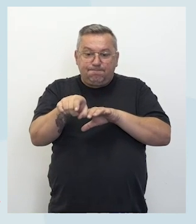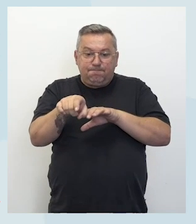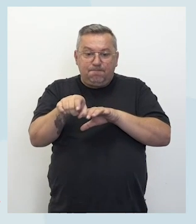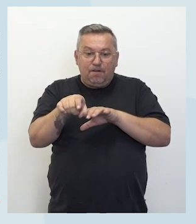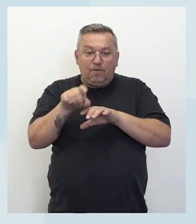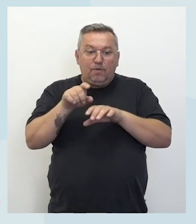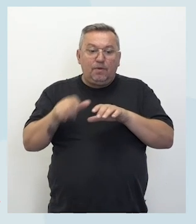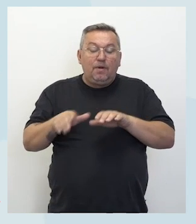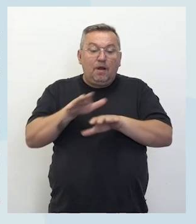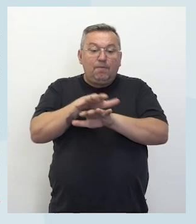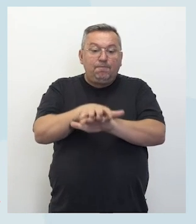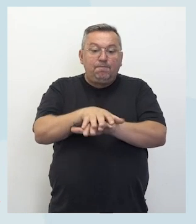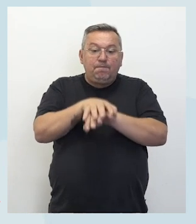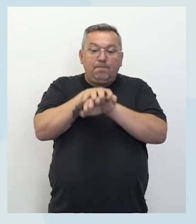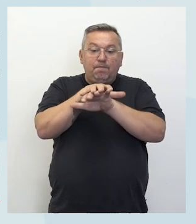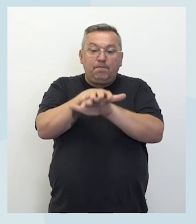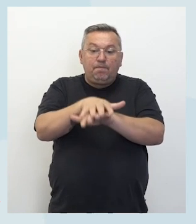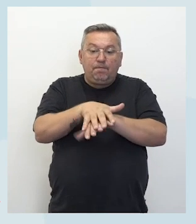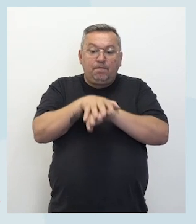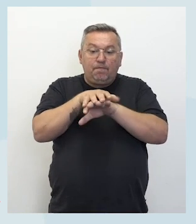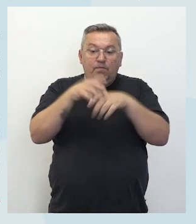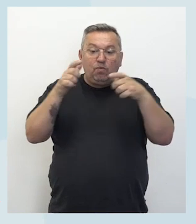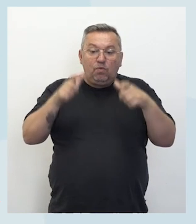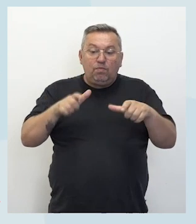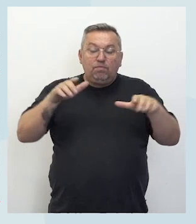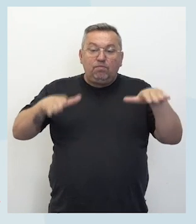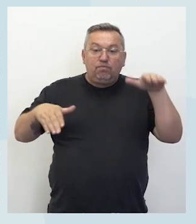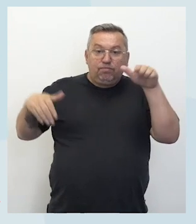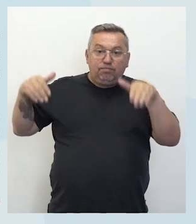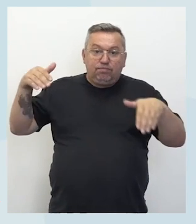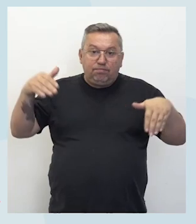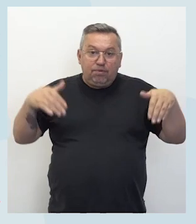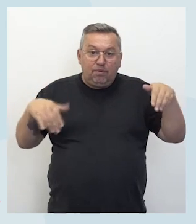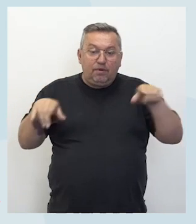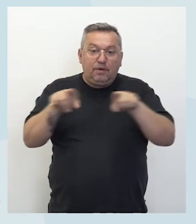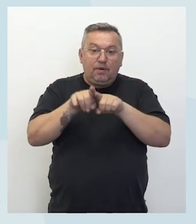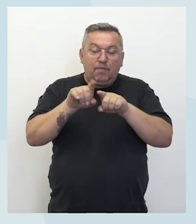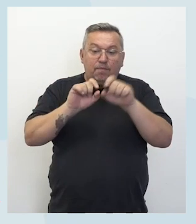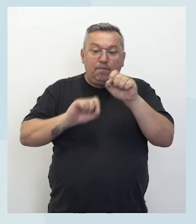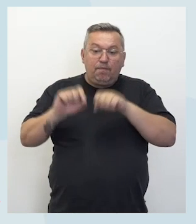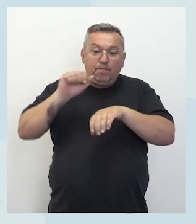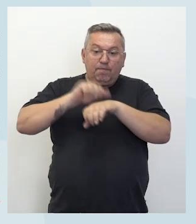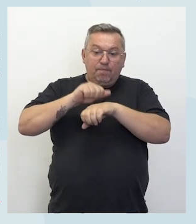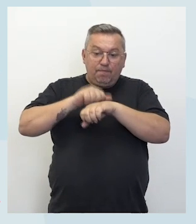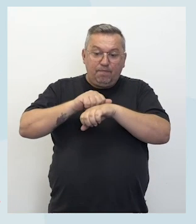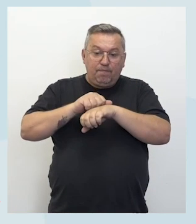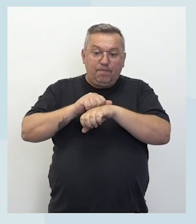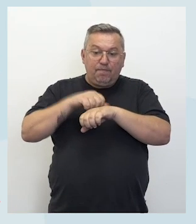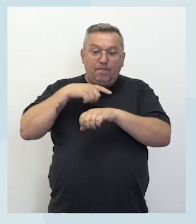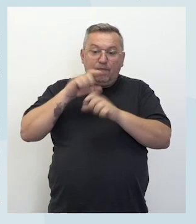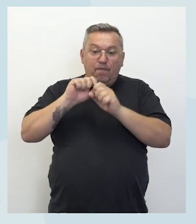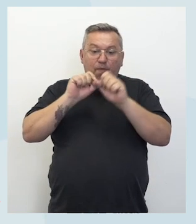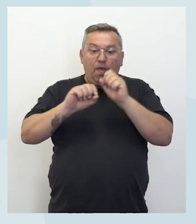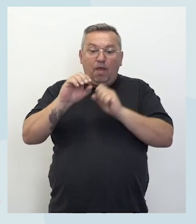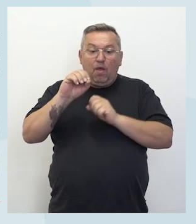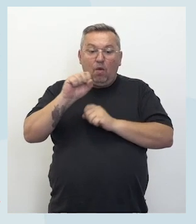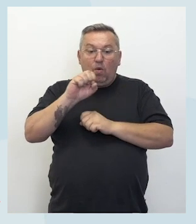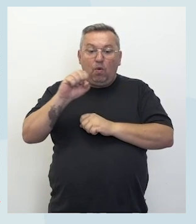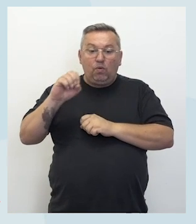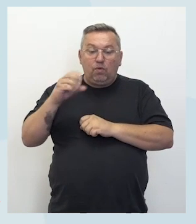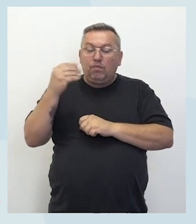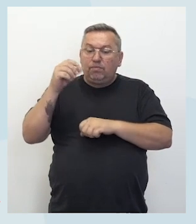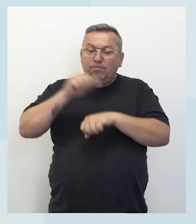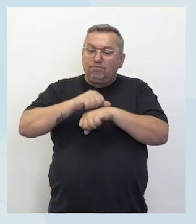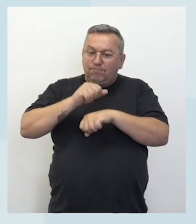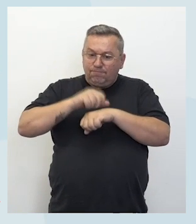As tartarugas marinhas têm nadadeiras no lugar das pernas dianteiras. O casco de uma tartaruga é feito de osso, muito duro